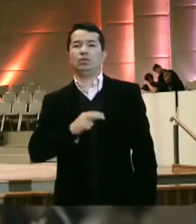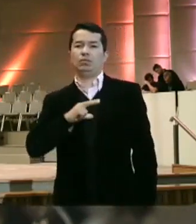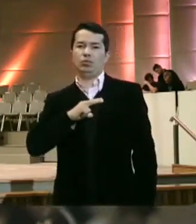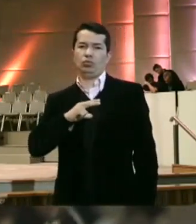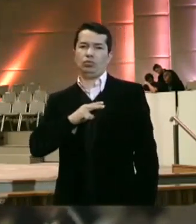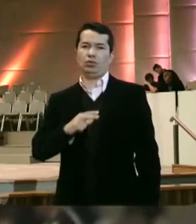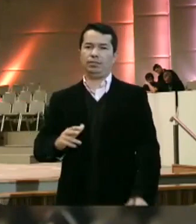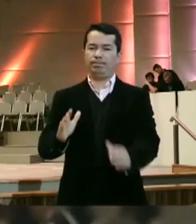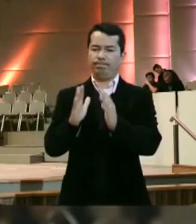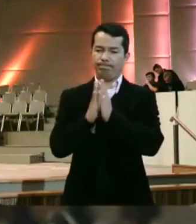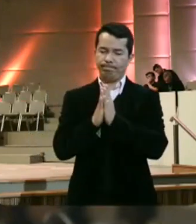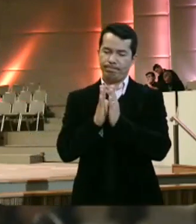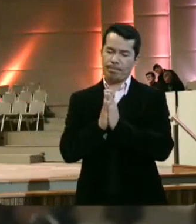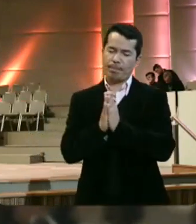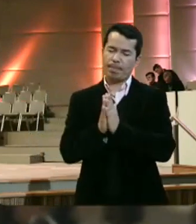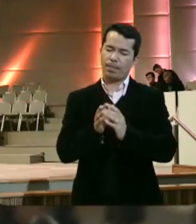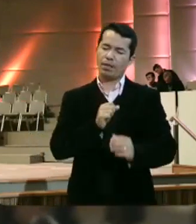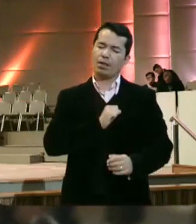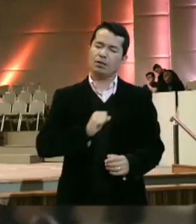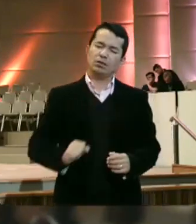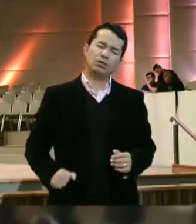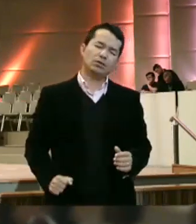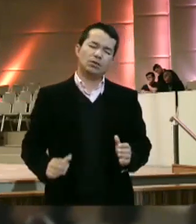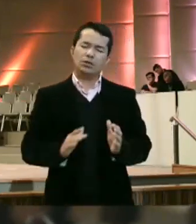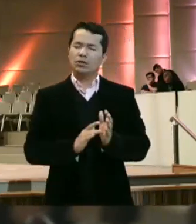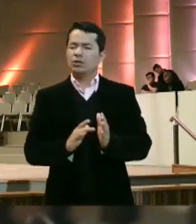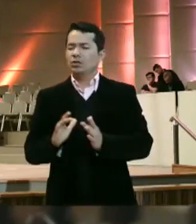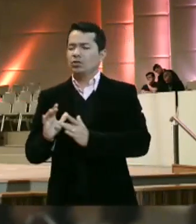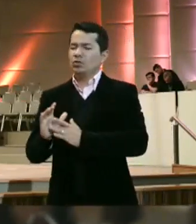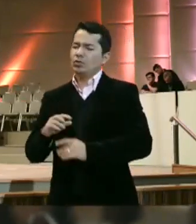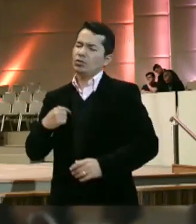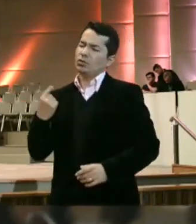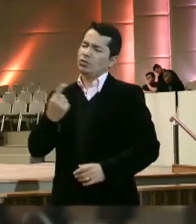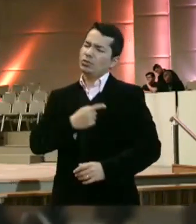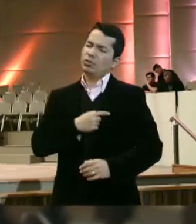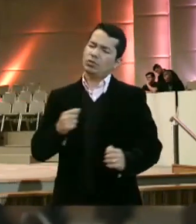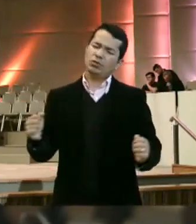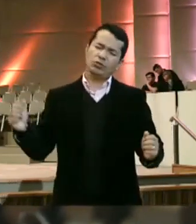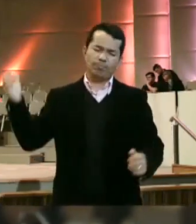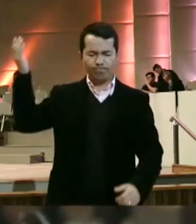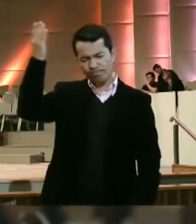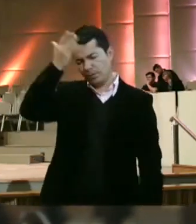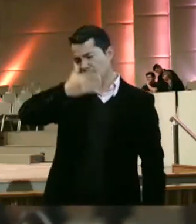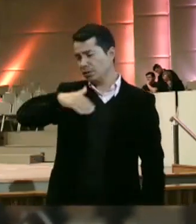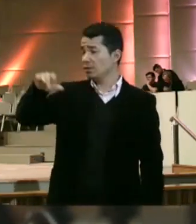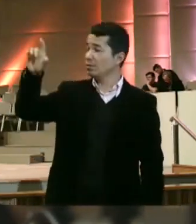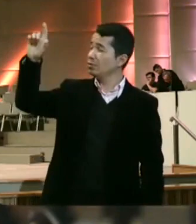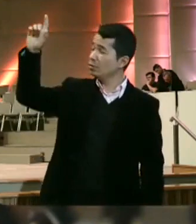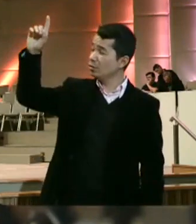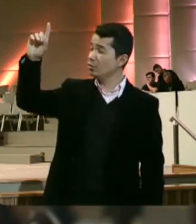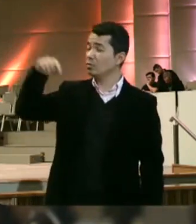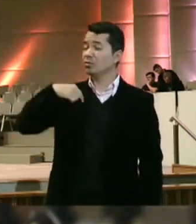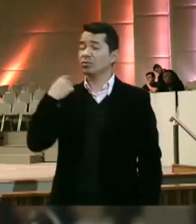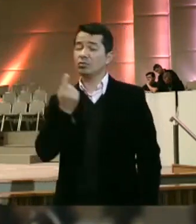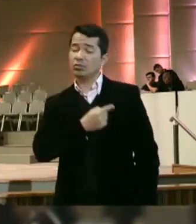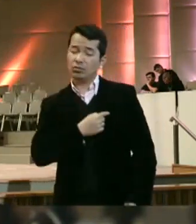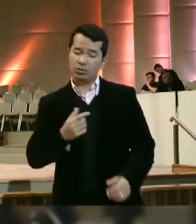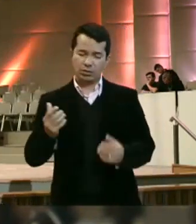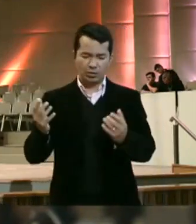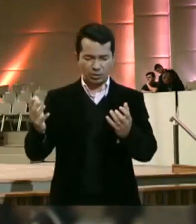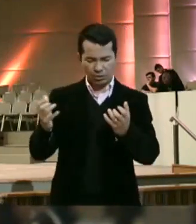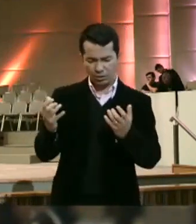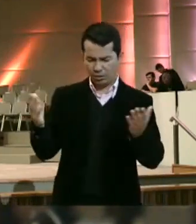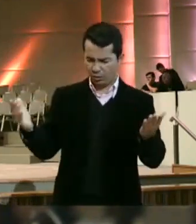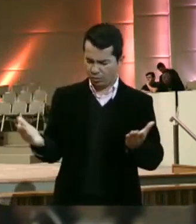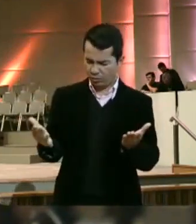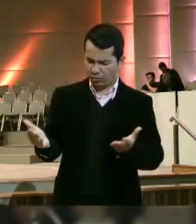Senhor Jesus, nós estamos na tua presença, nos preparando para esse memorial, a ceia do Senhor, e eu quero te pedir: